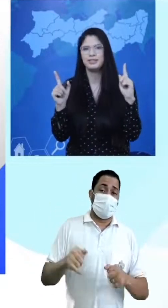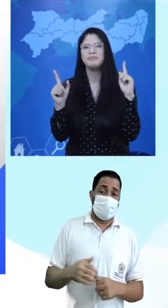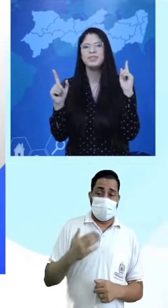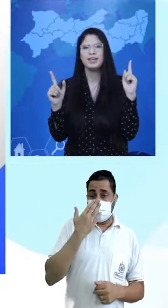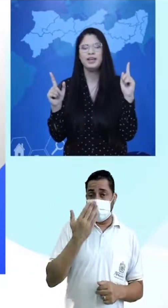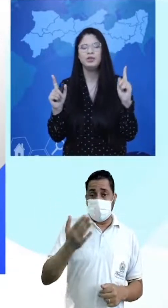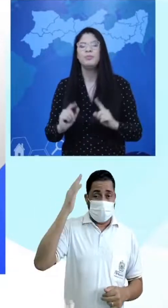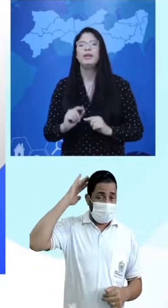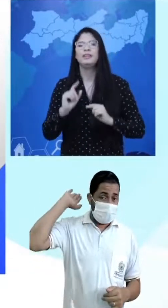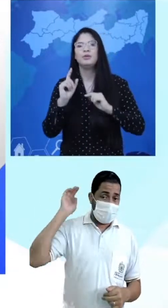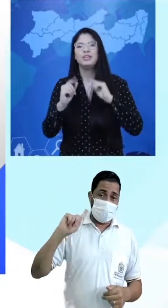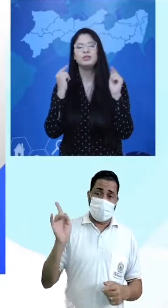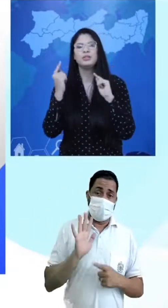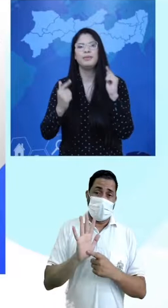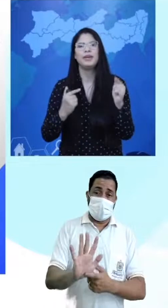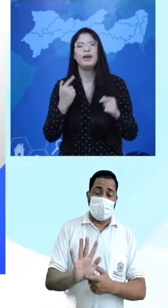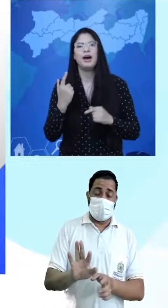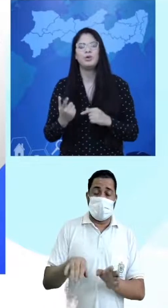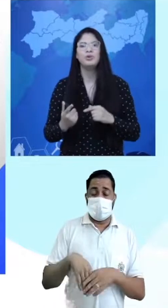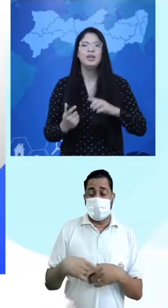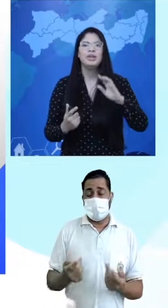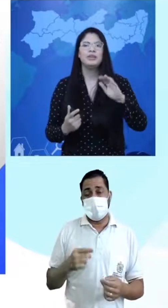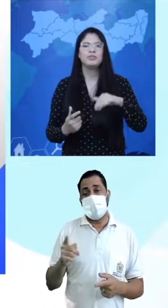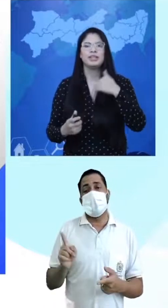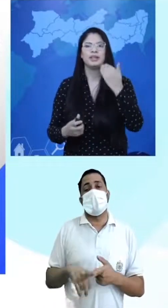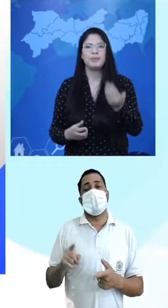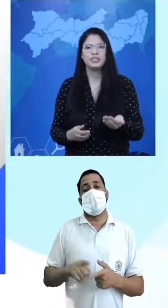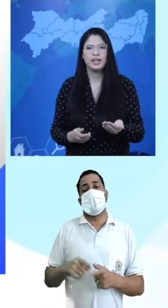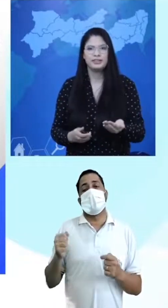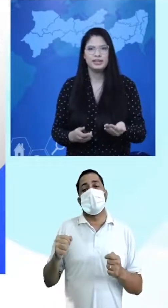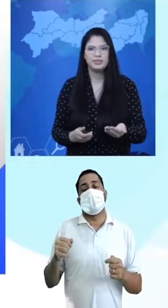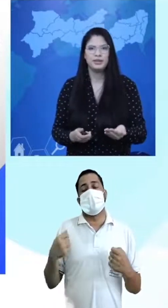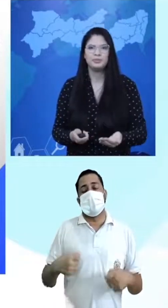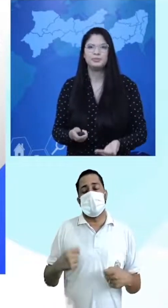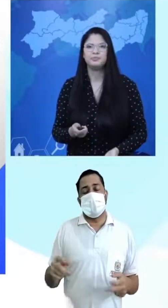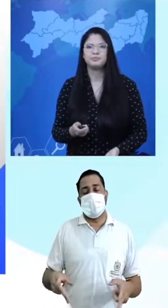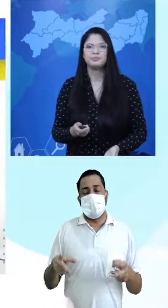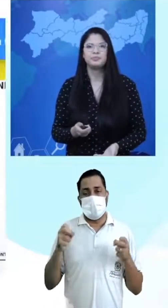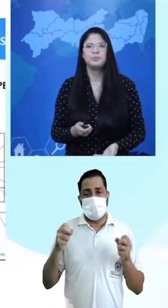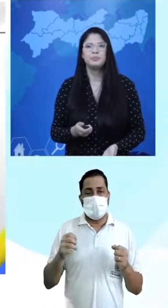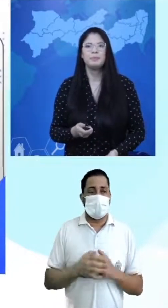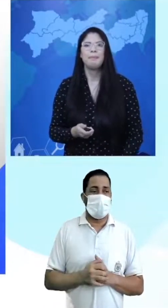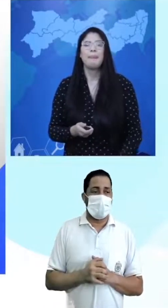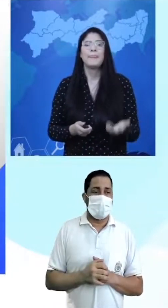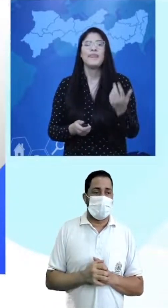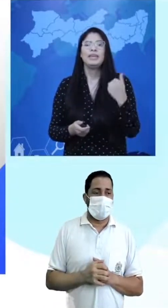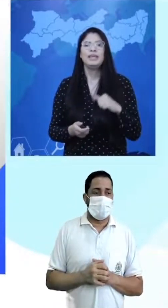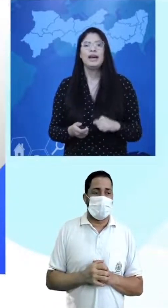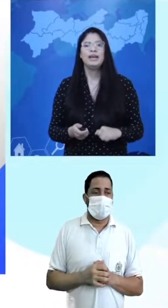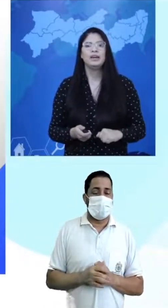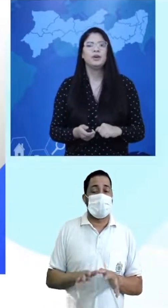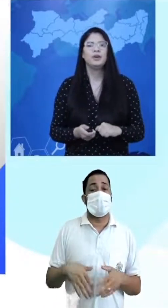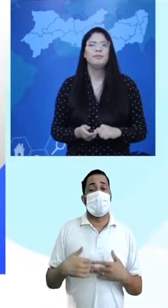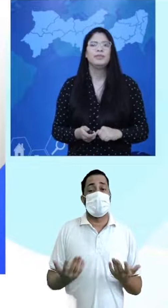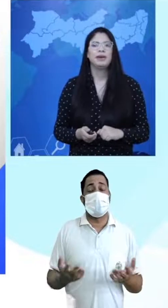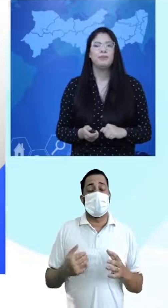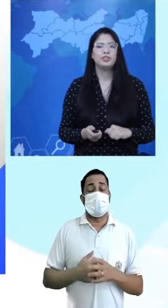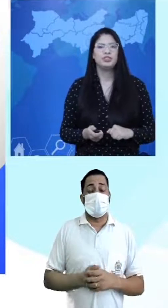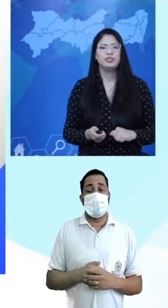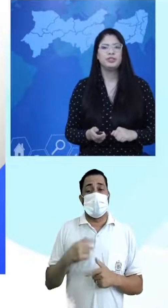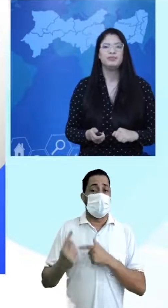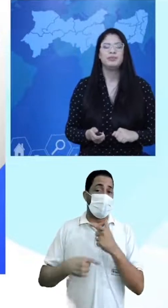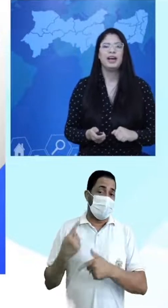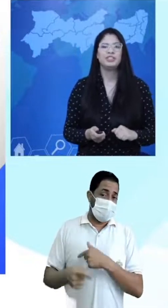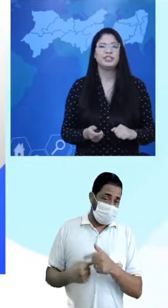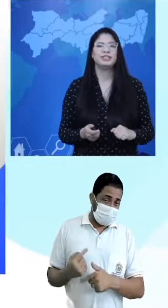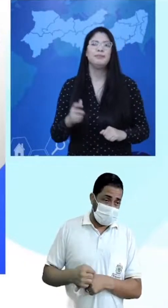aparecem, certo? Então isso também é algo que você tem que prestar atenção. E aí, ó, depois